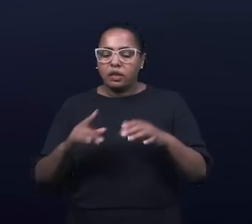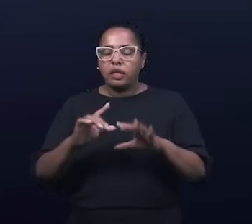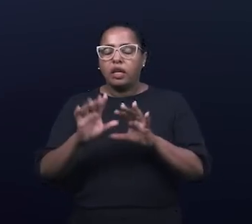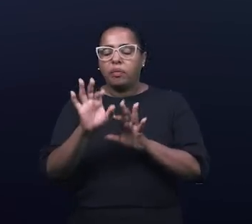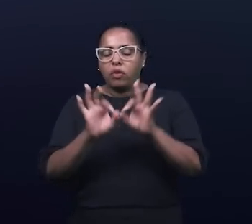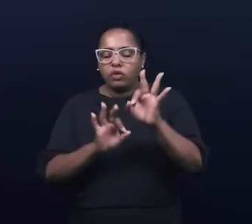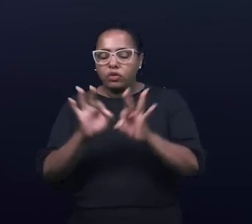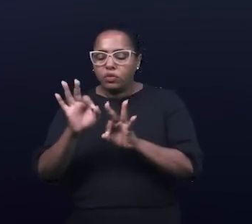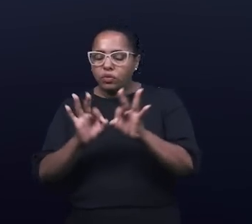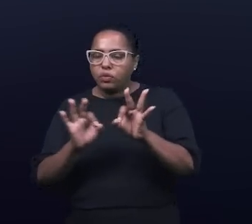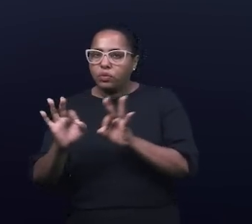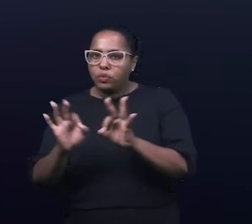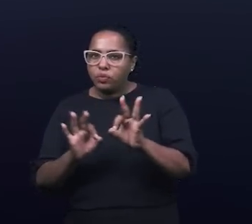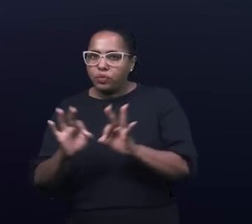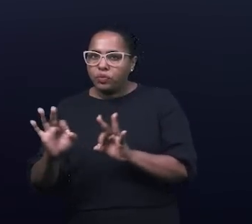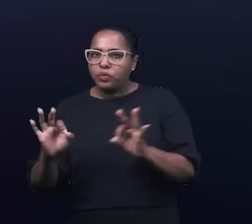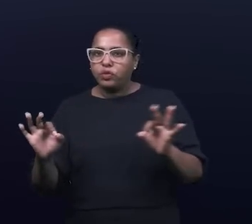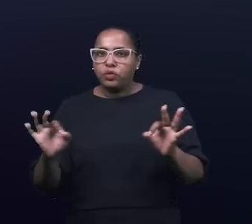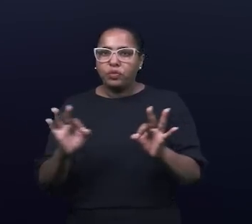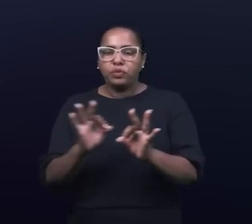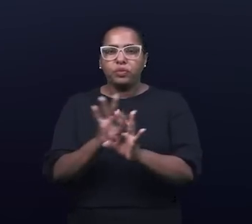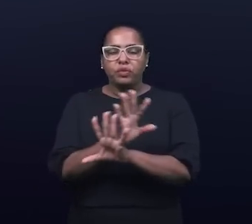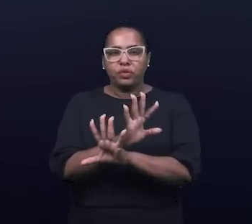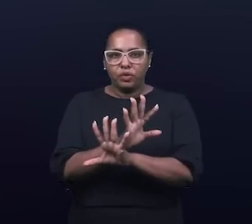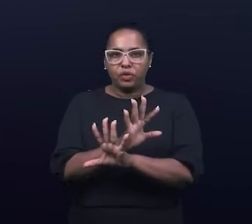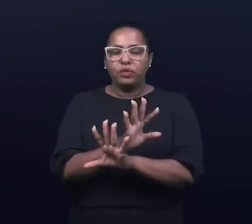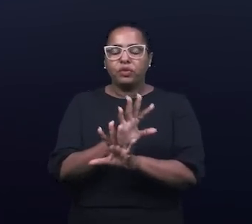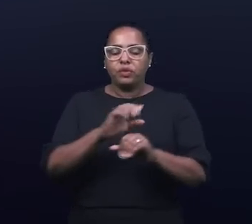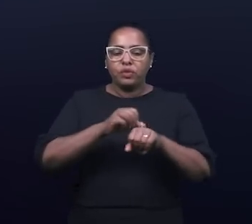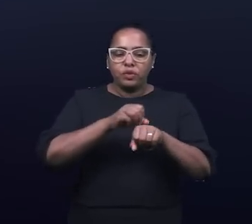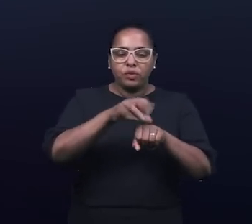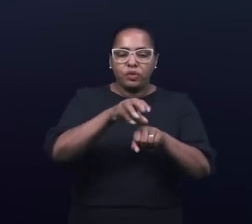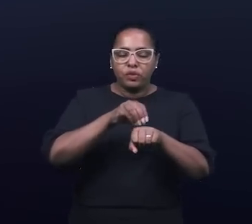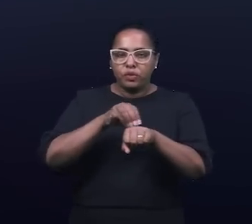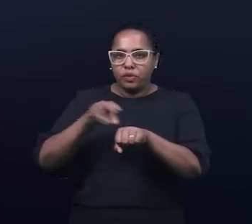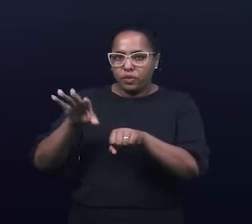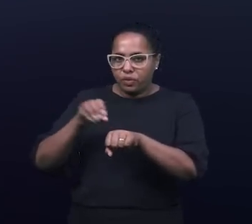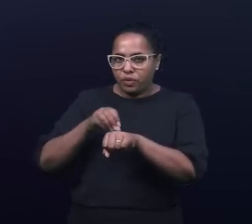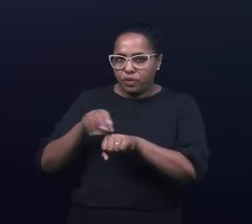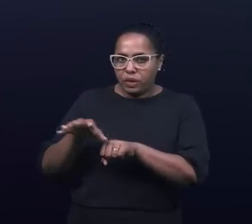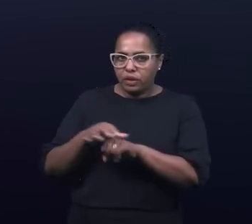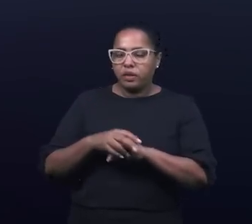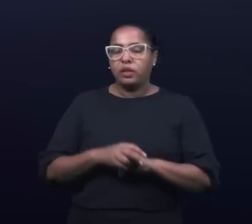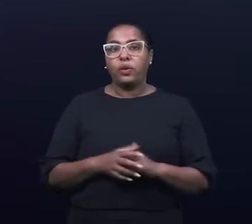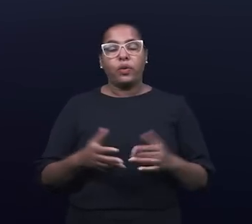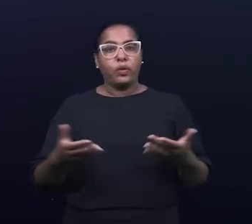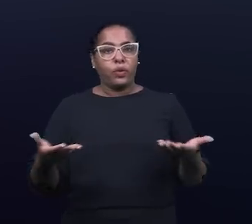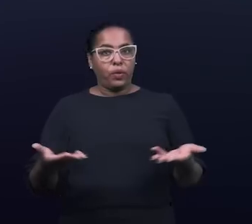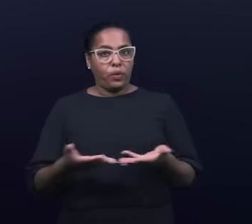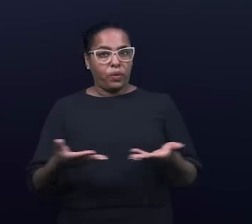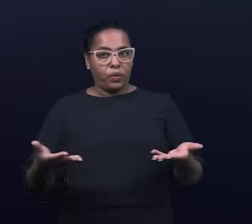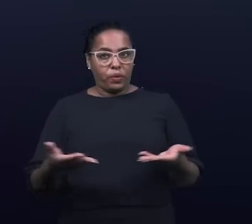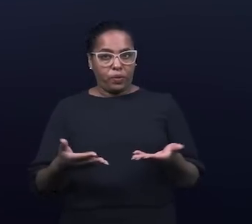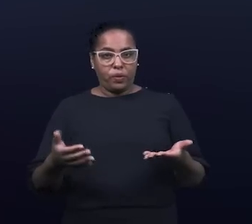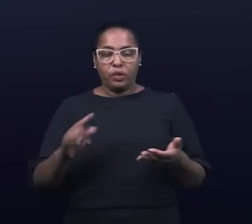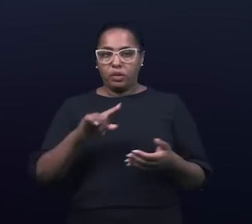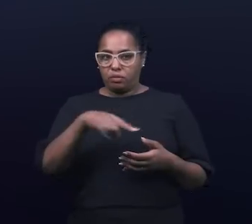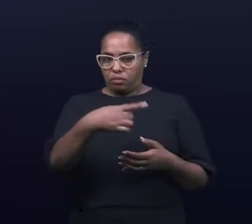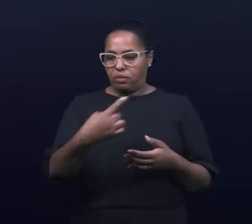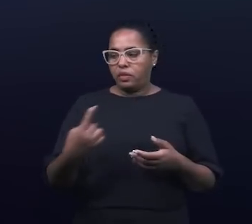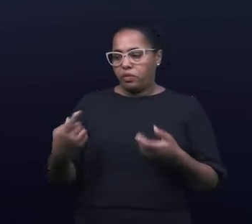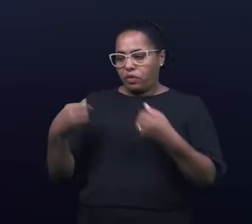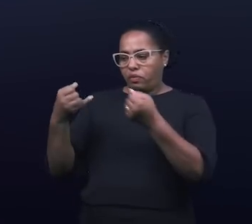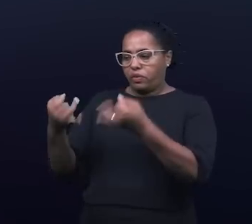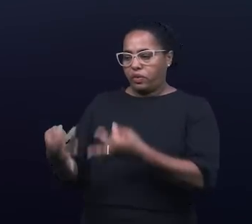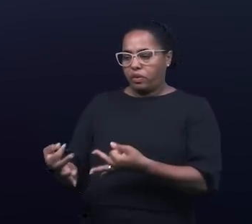seja masterizado e aí compartilhado. Né? E hoje nós estamos, e aí depois você fala